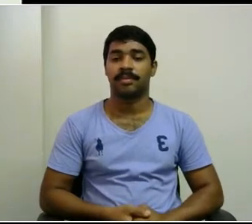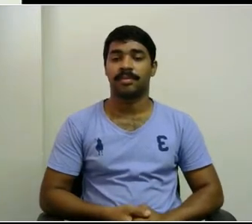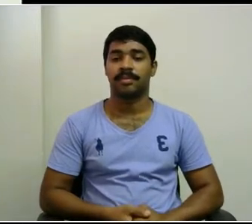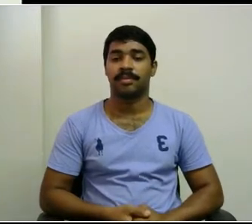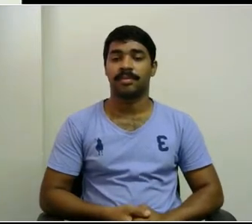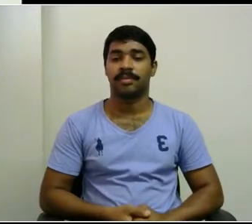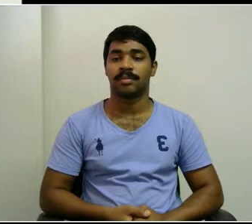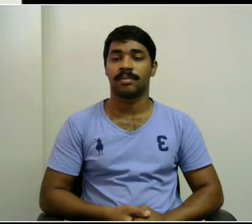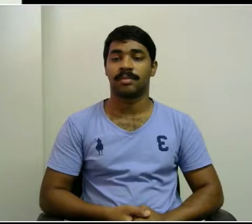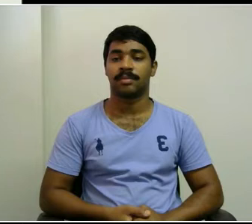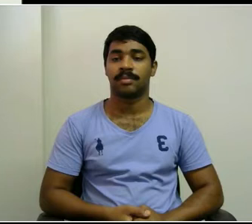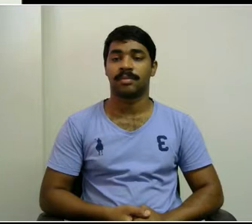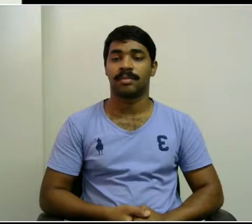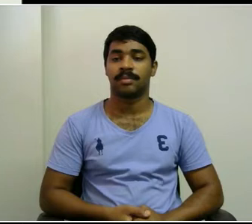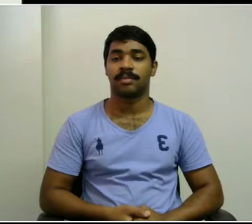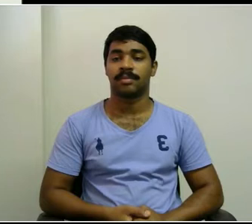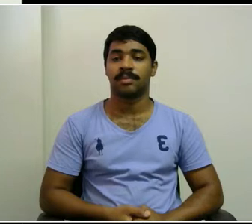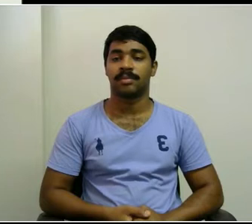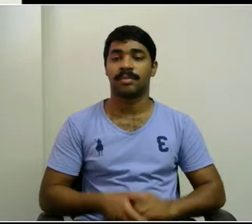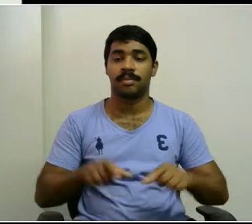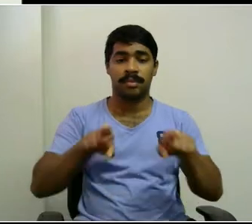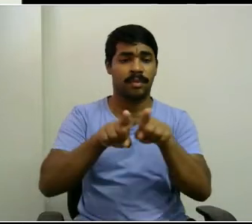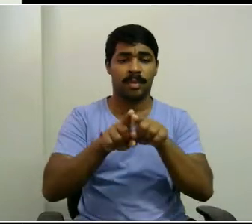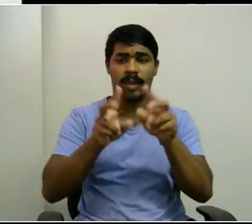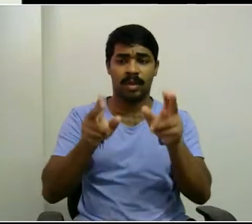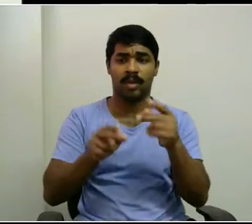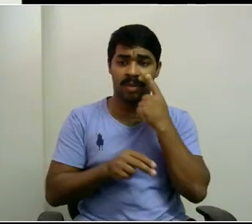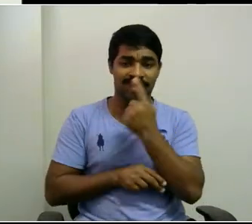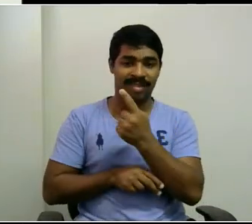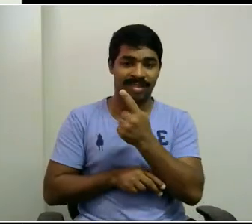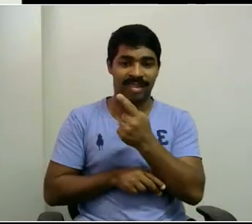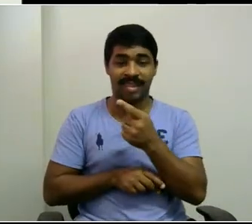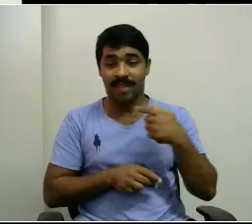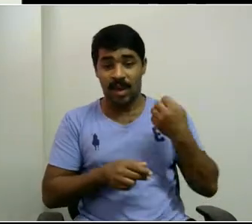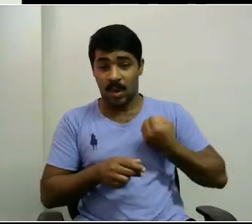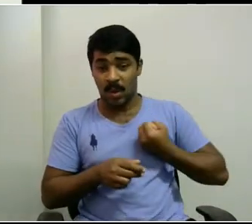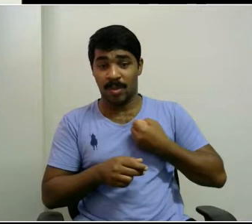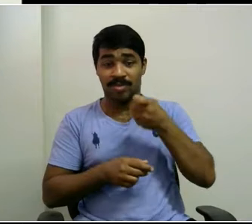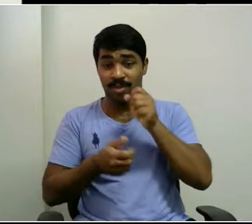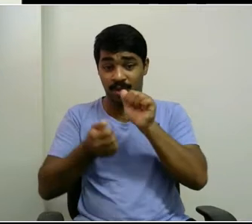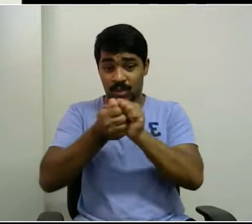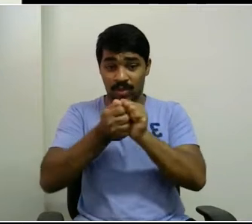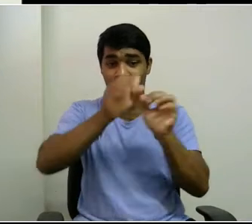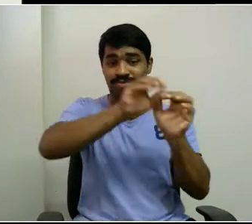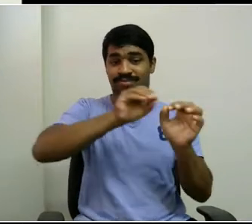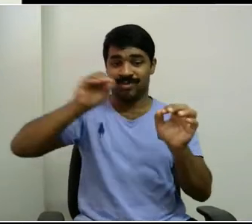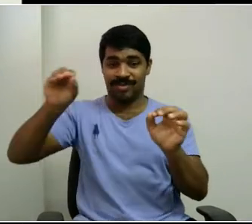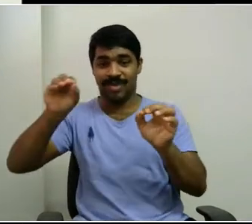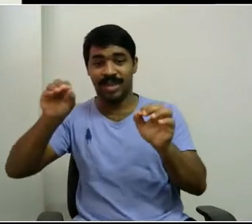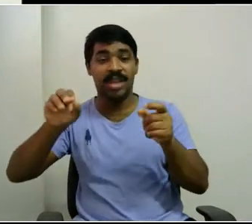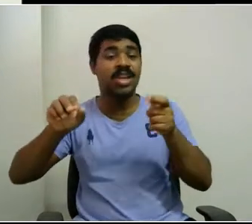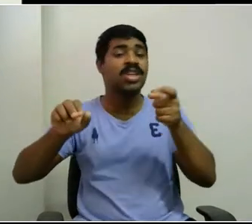Aqui a mesma ideia. Você vai manter tudo que tem x para um lado e que não tem para o outro lado. Então, ficaria